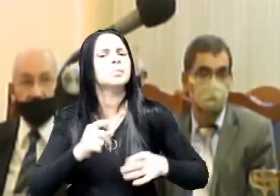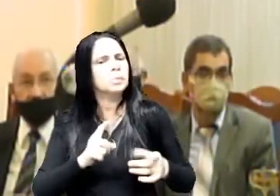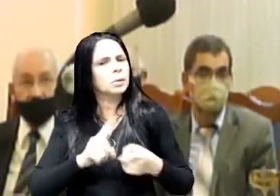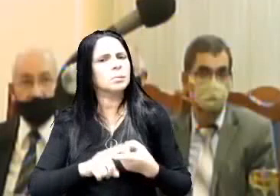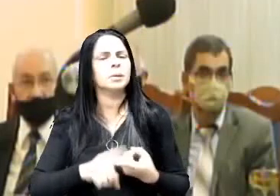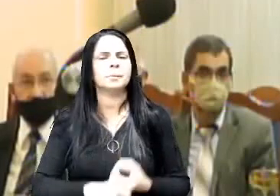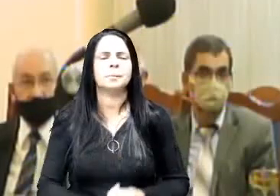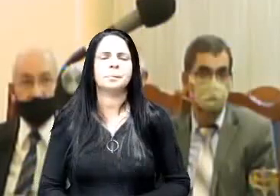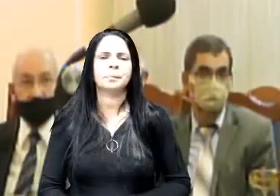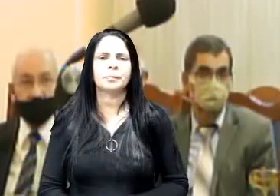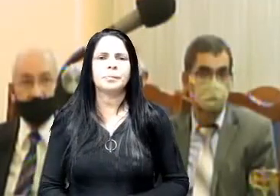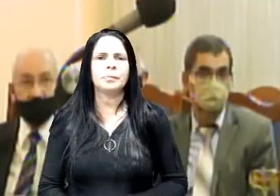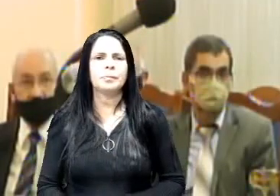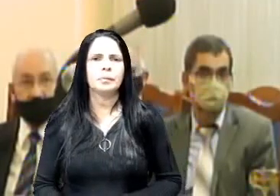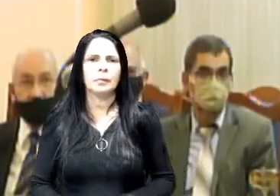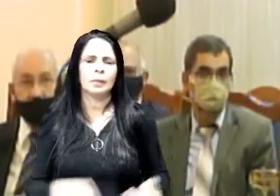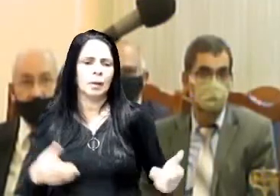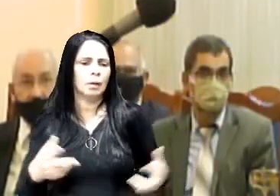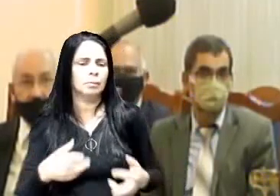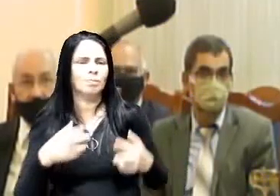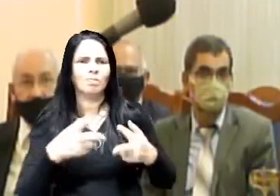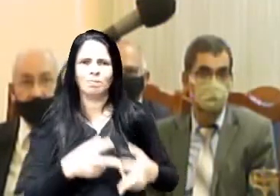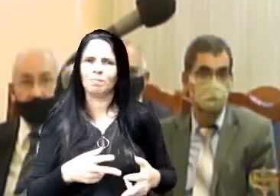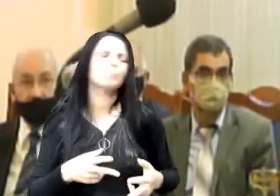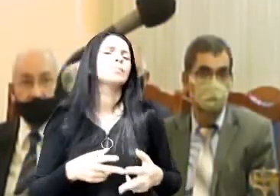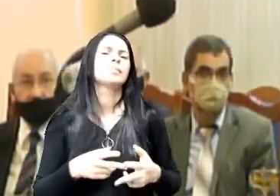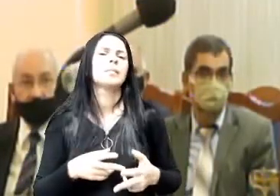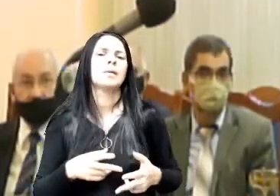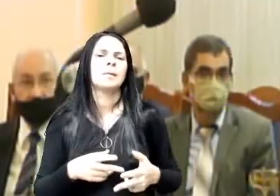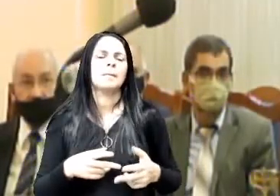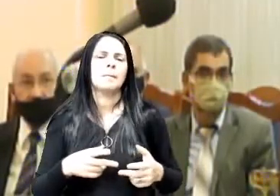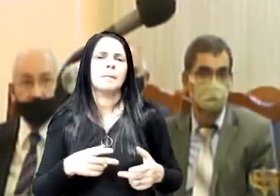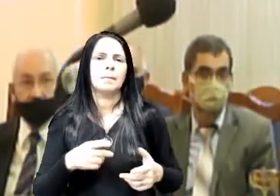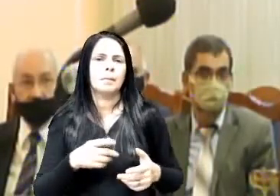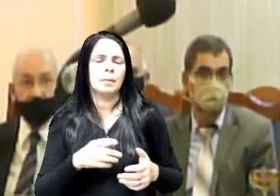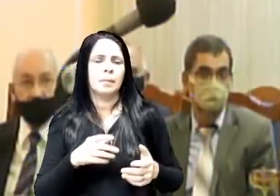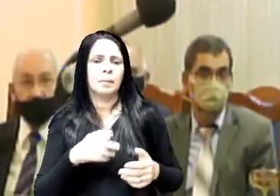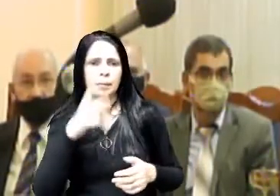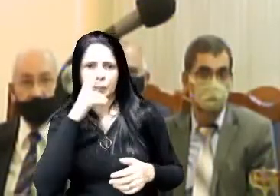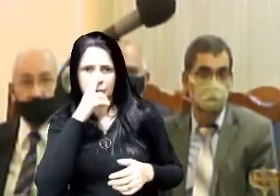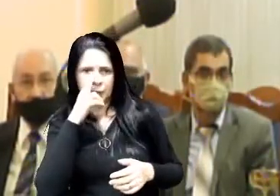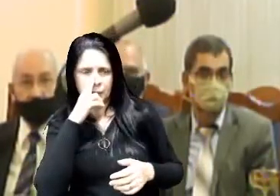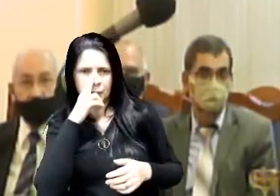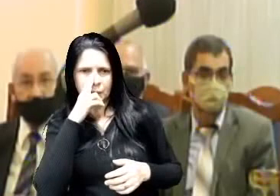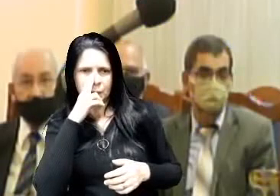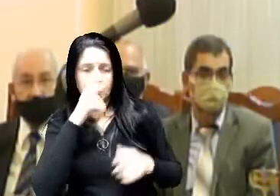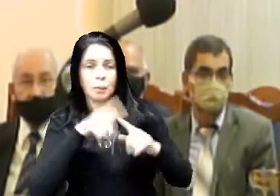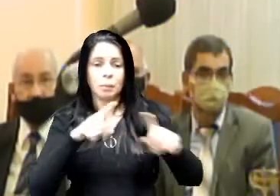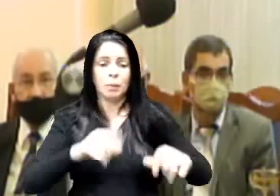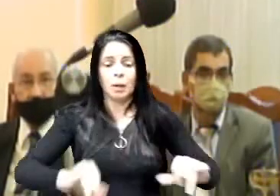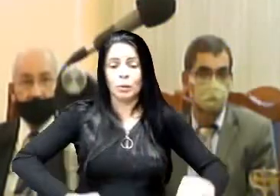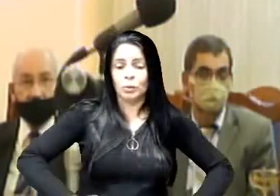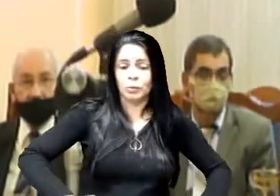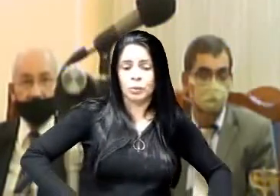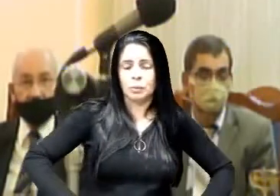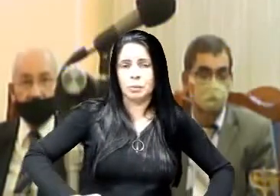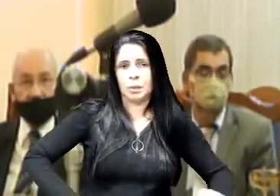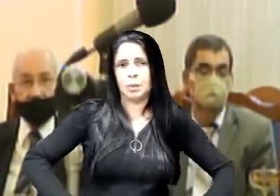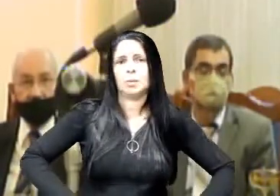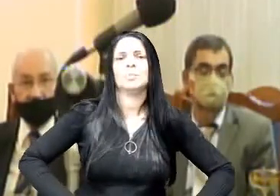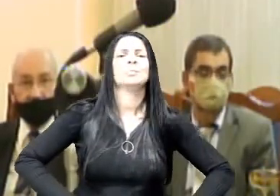Mesmo estando em Cristo, não estamos isentos. Sofrimento faz parte da vida cristã. Diga comigo,